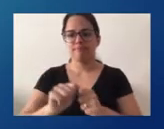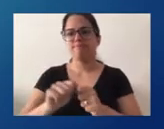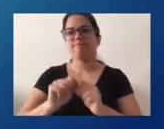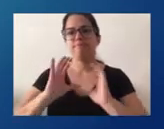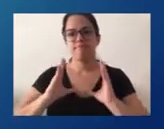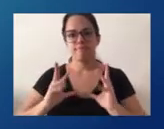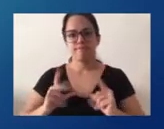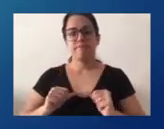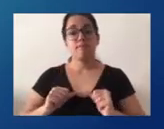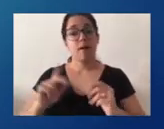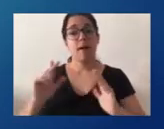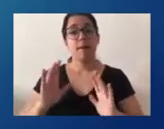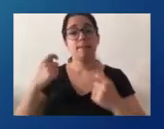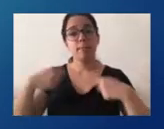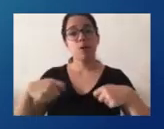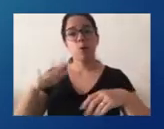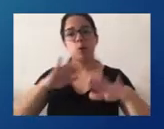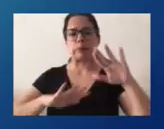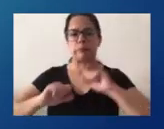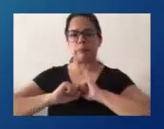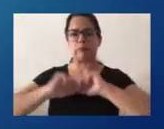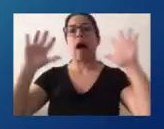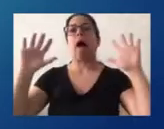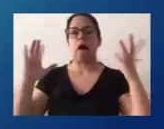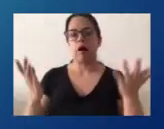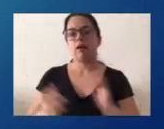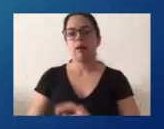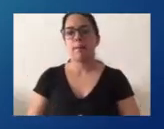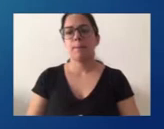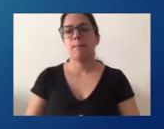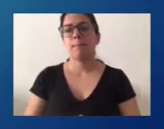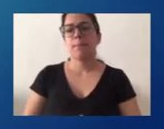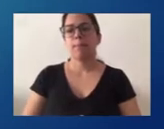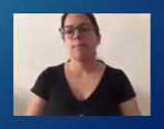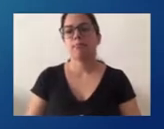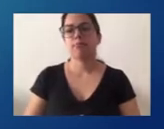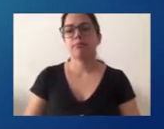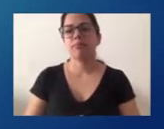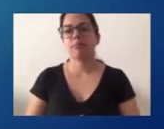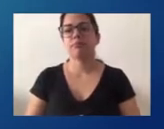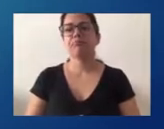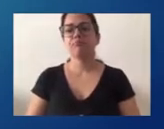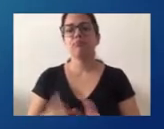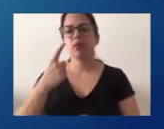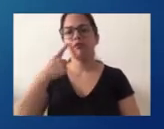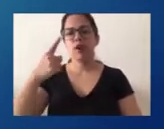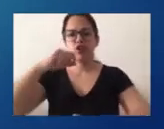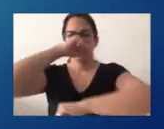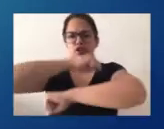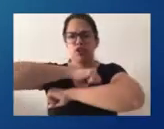gente, o impacto que teve aqui, ó. A janela ficou aqui, né, bem amassada, comprometida, né? A gente